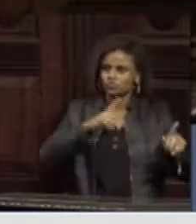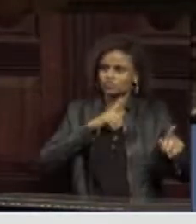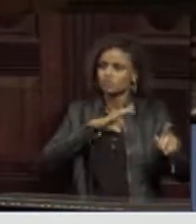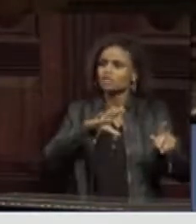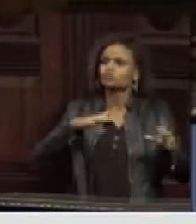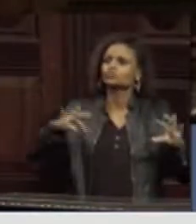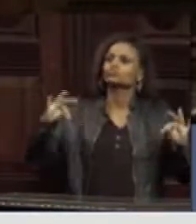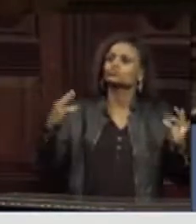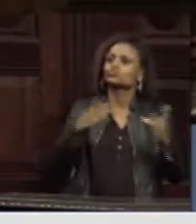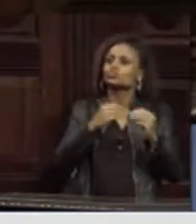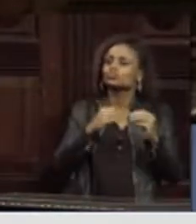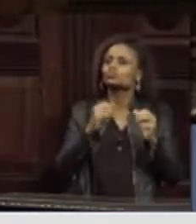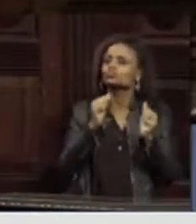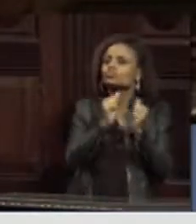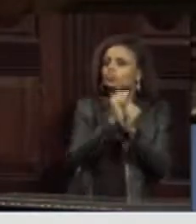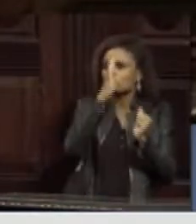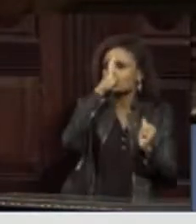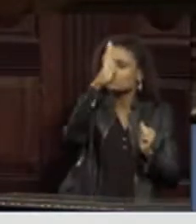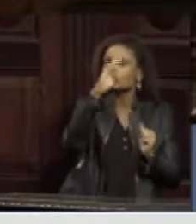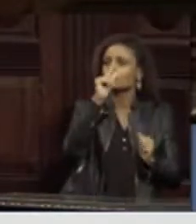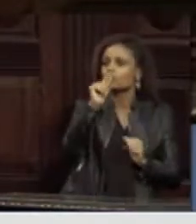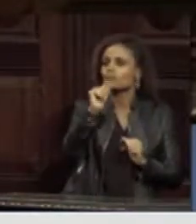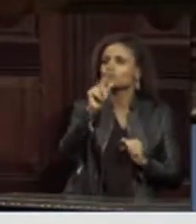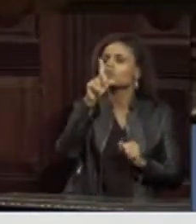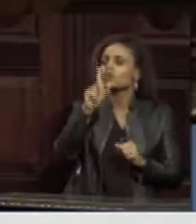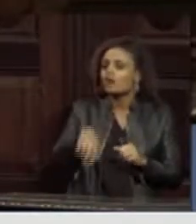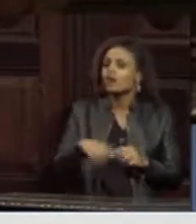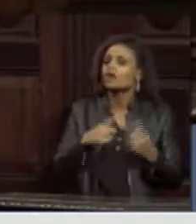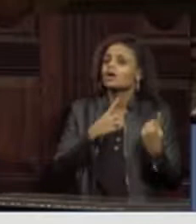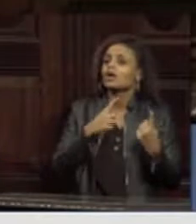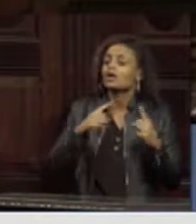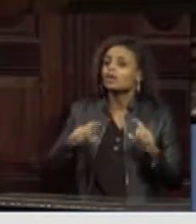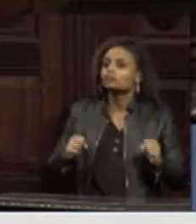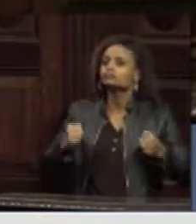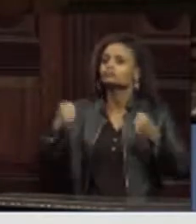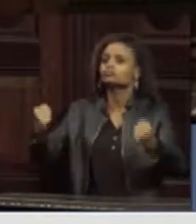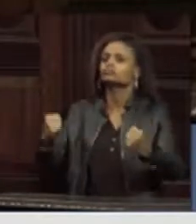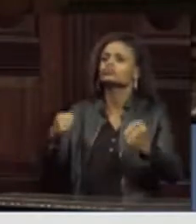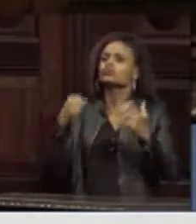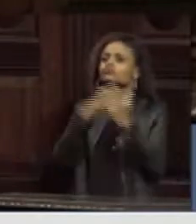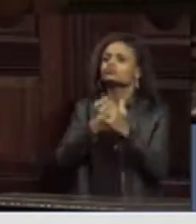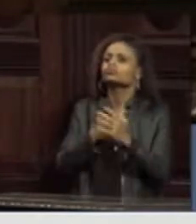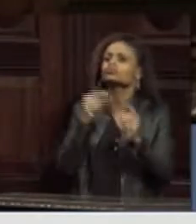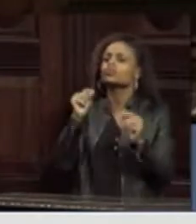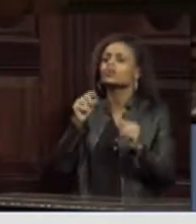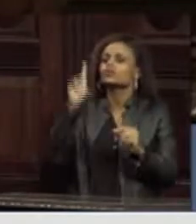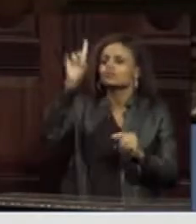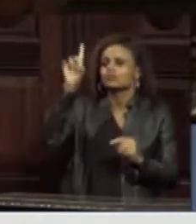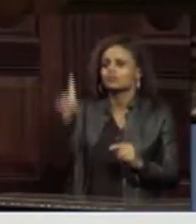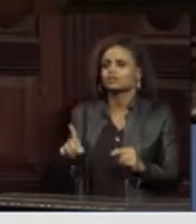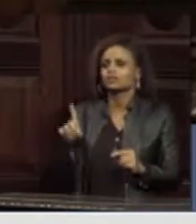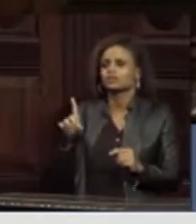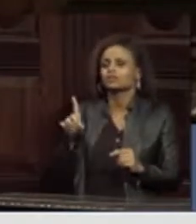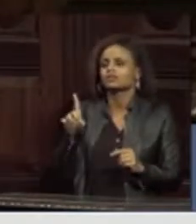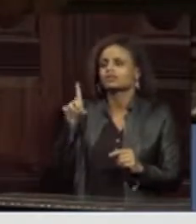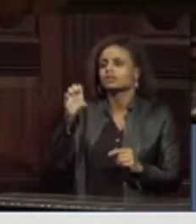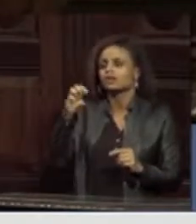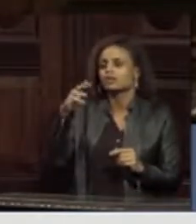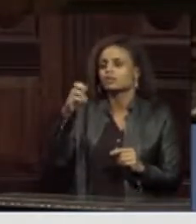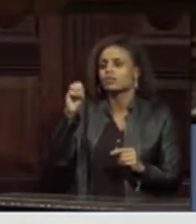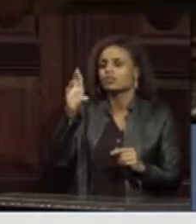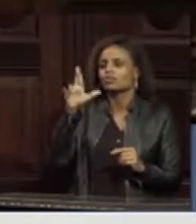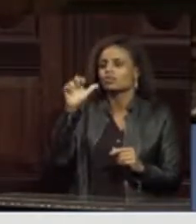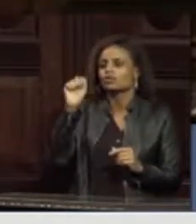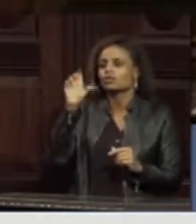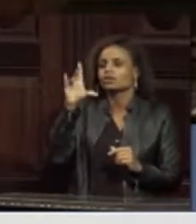unidade: a luta pelo retorno da democracia. E